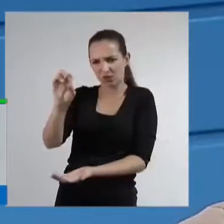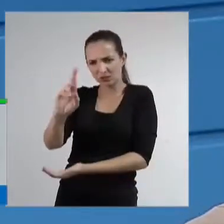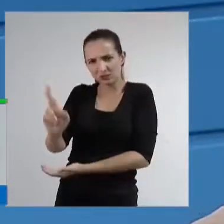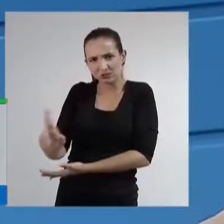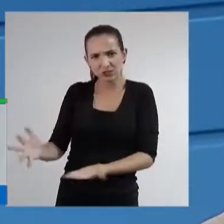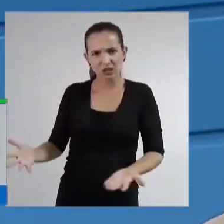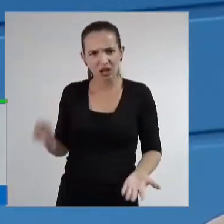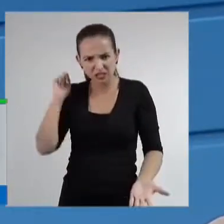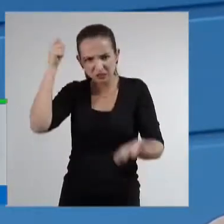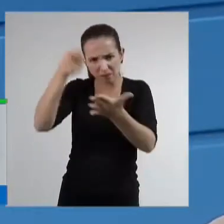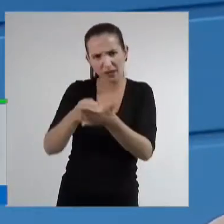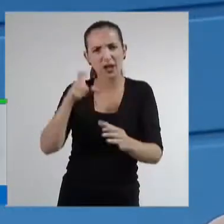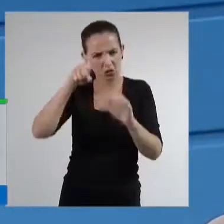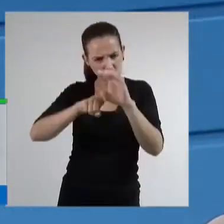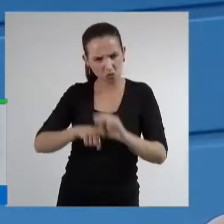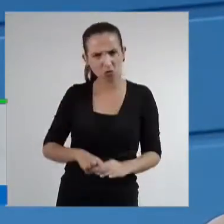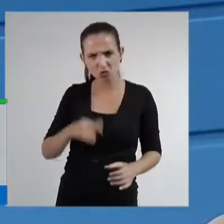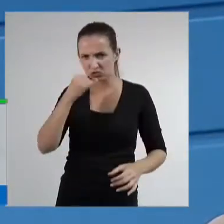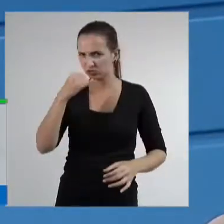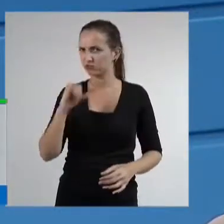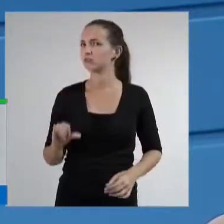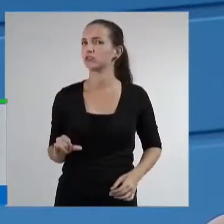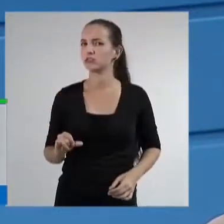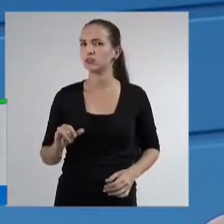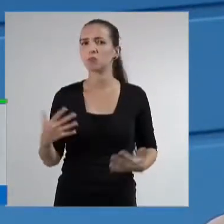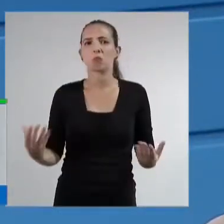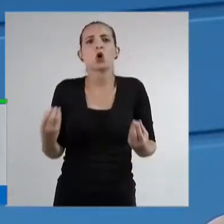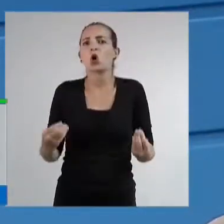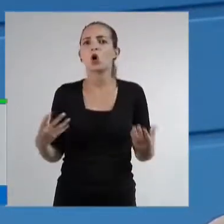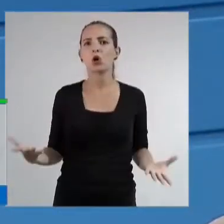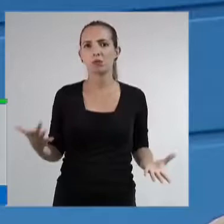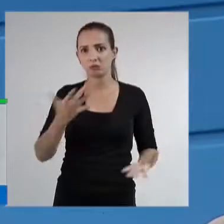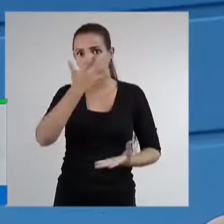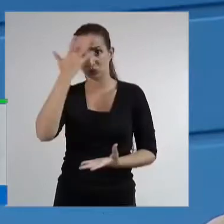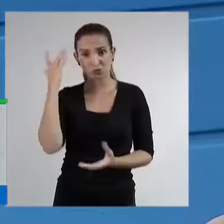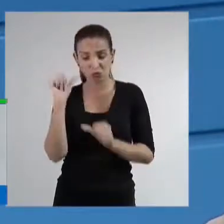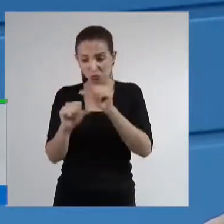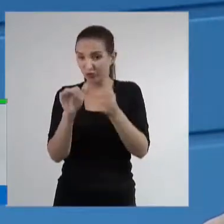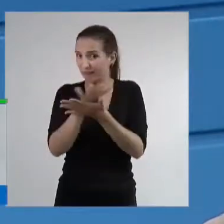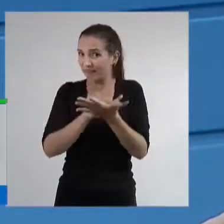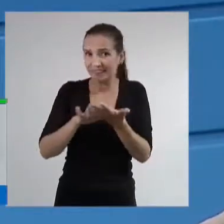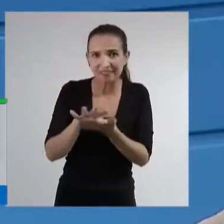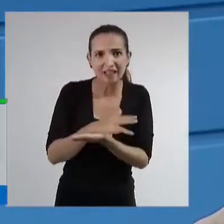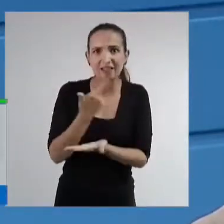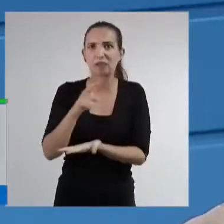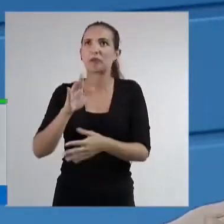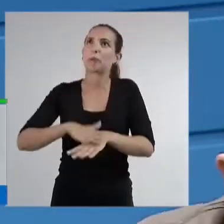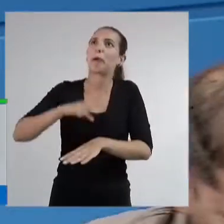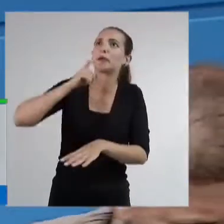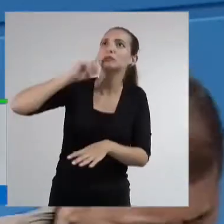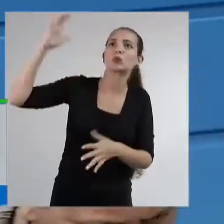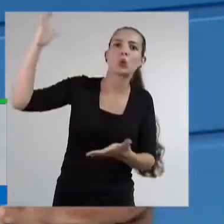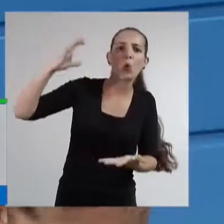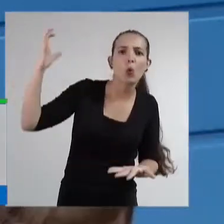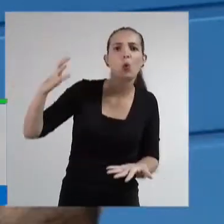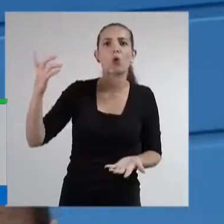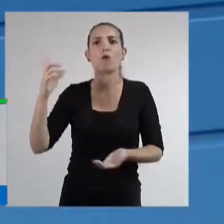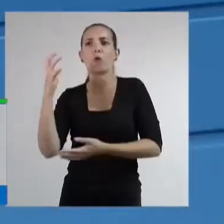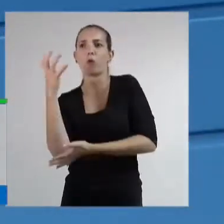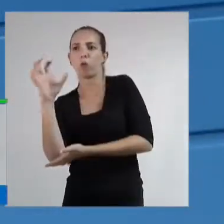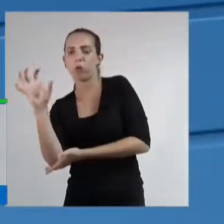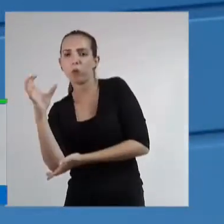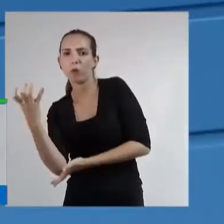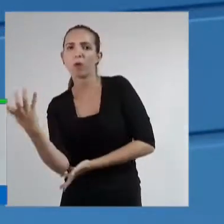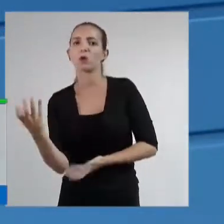sendo que o cidadão não aumentou nenhum eletrodoméstico dentro da sua casa, não mudou nada, não ligou mais um ar, diminuiu outro ar. Então, essas